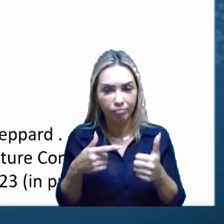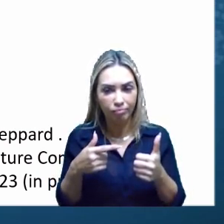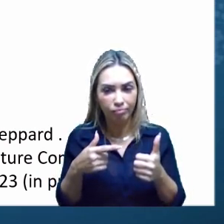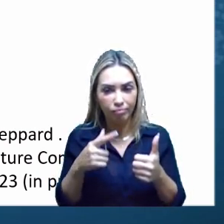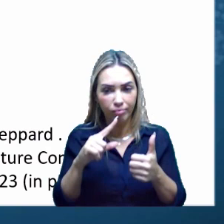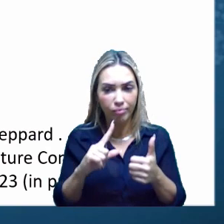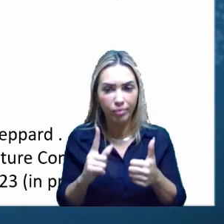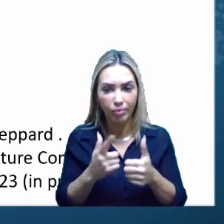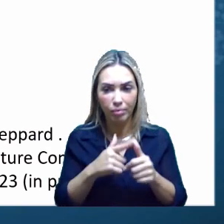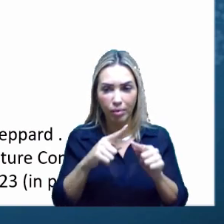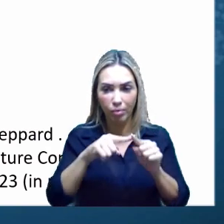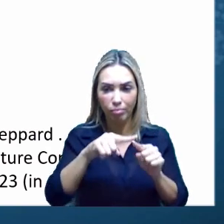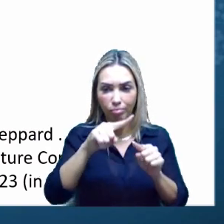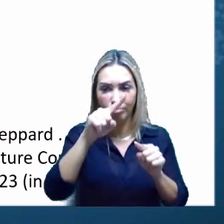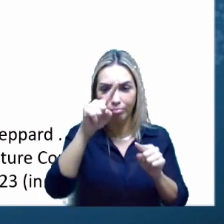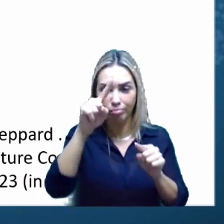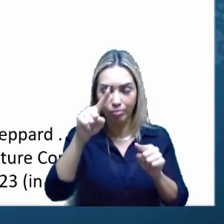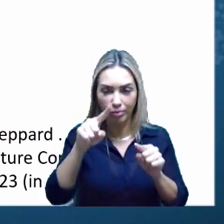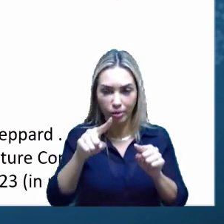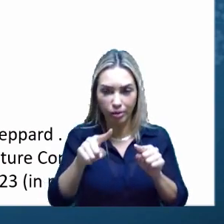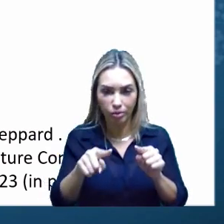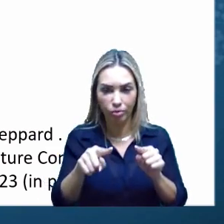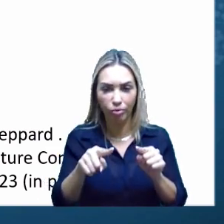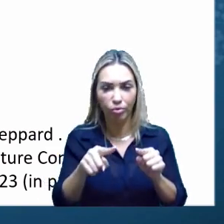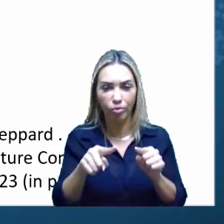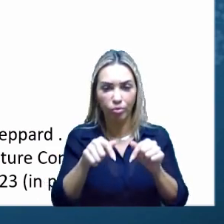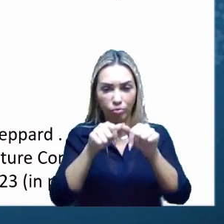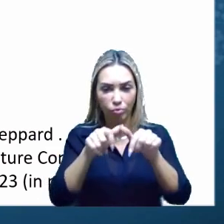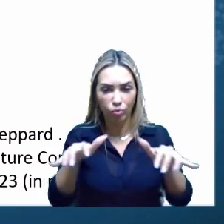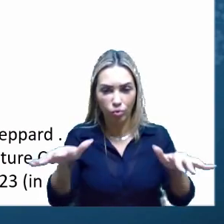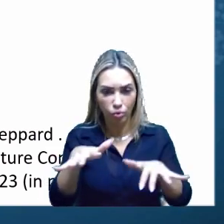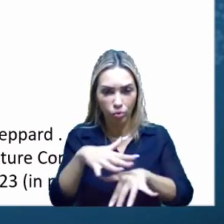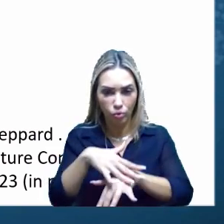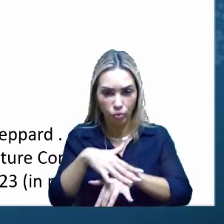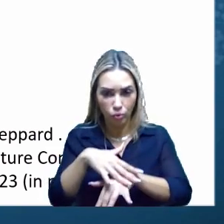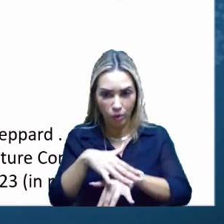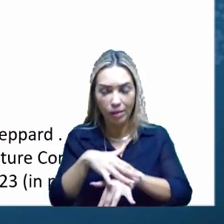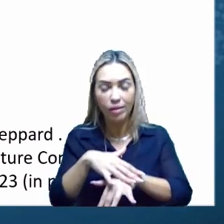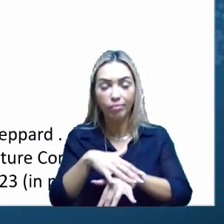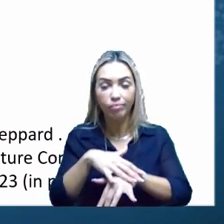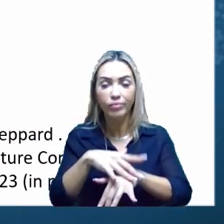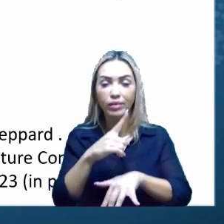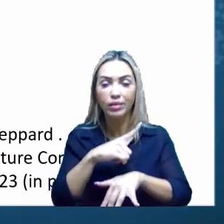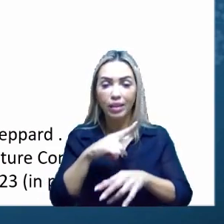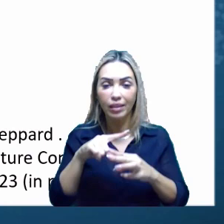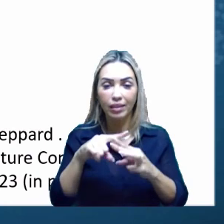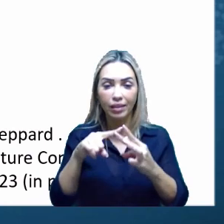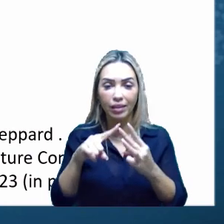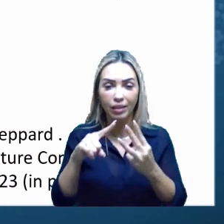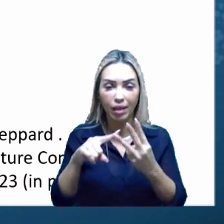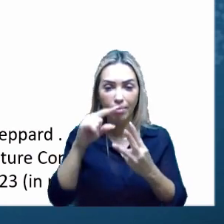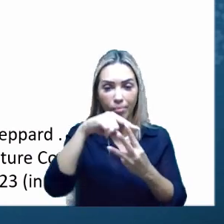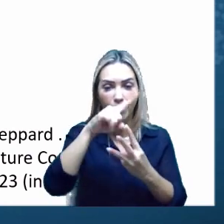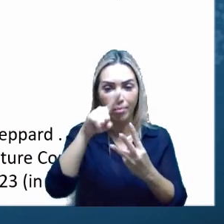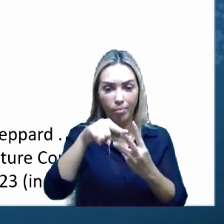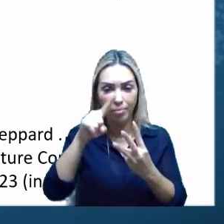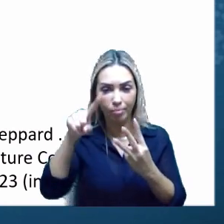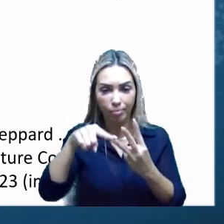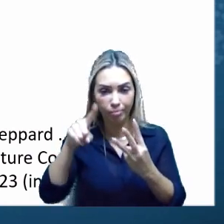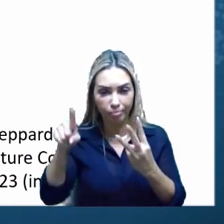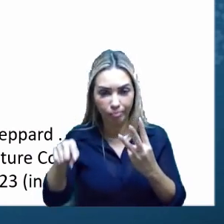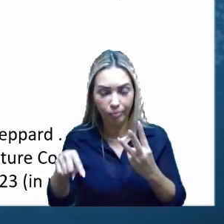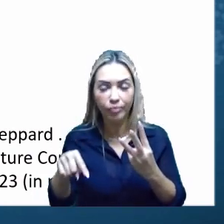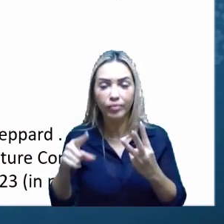primeiro pico da vacina, da virose, da doença, e a gente tem esses 3 picos, e foi separado nos